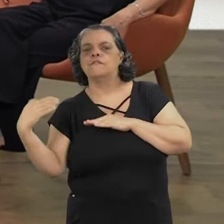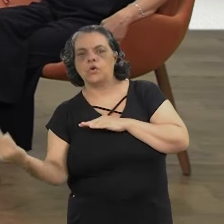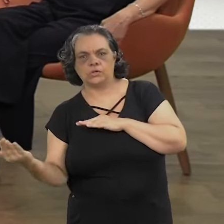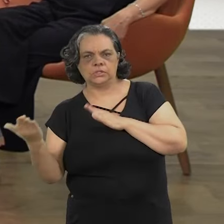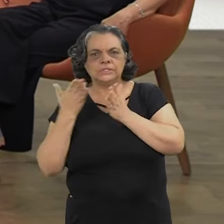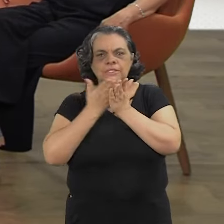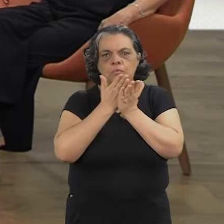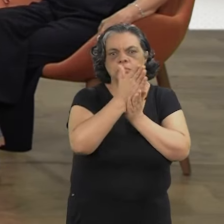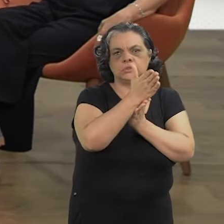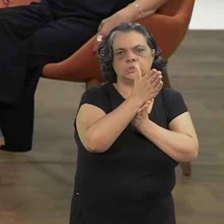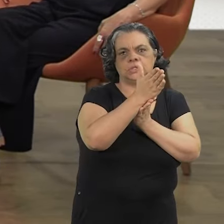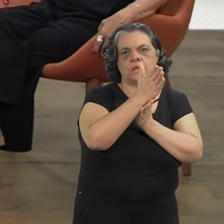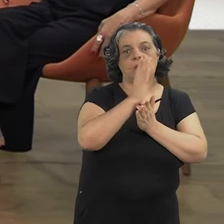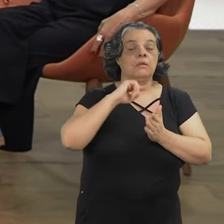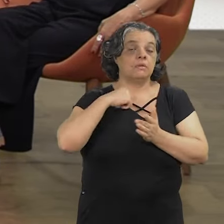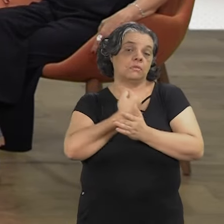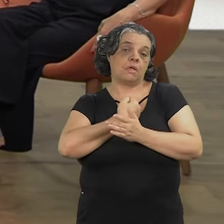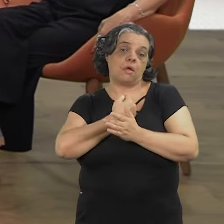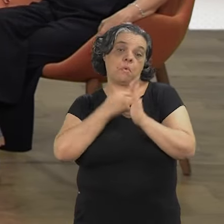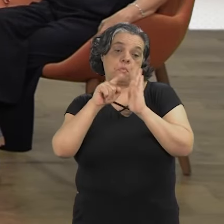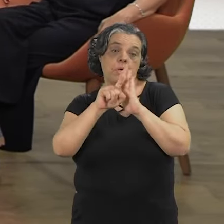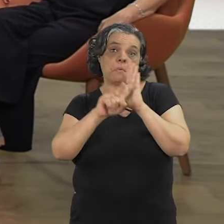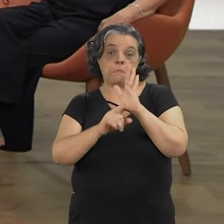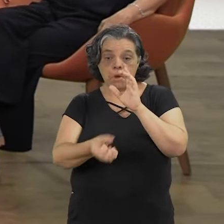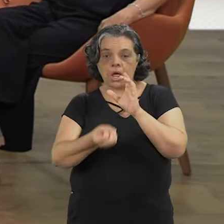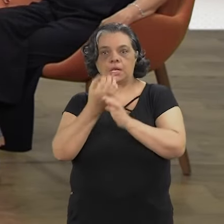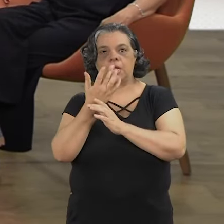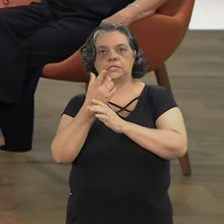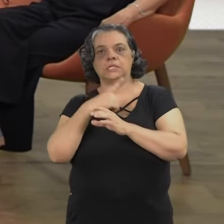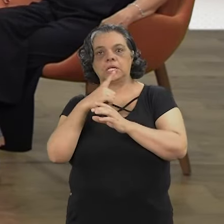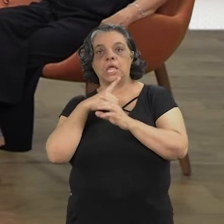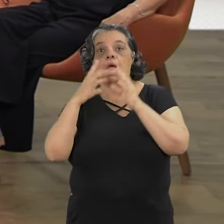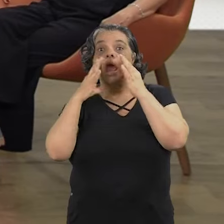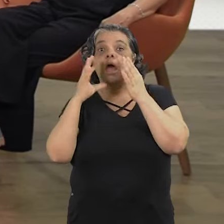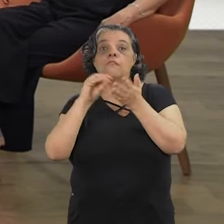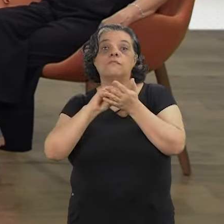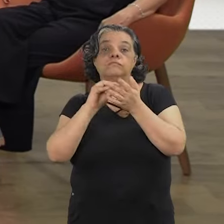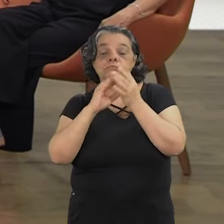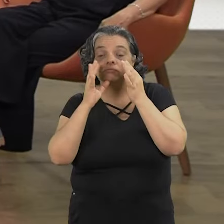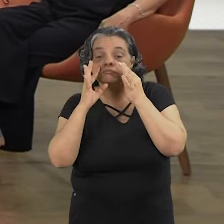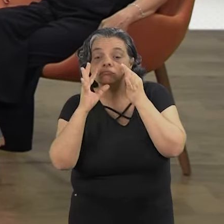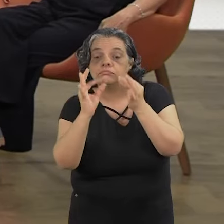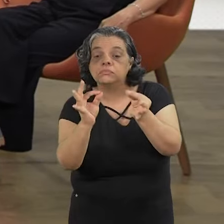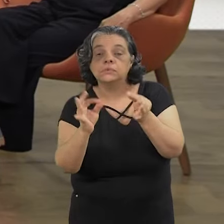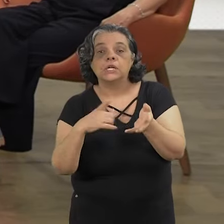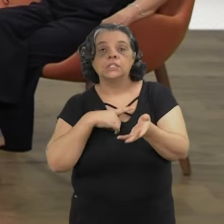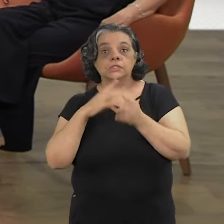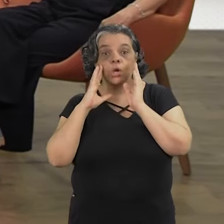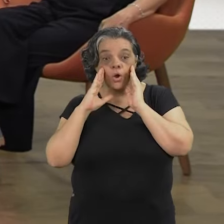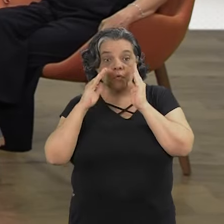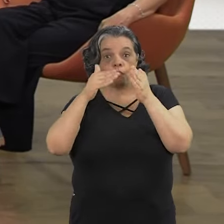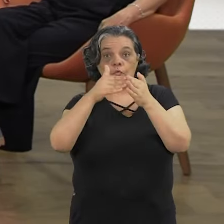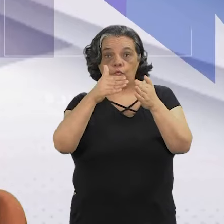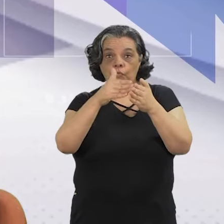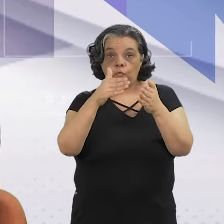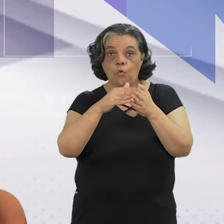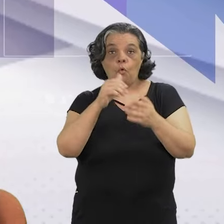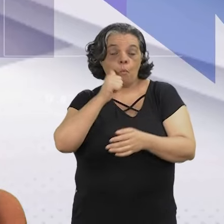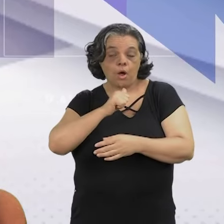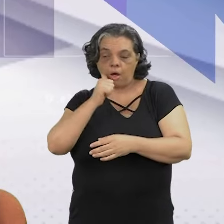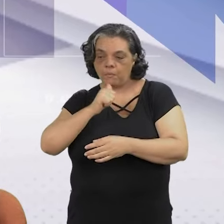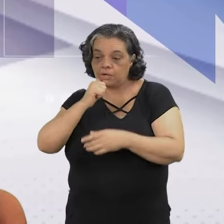rotina da gente e aí a pauta que aparece também é a pauta do assistencialismo né automaticamente se eu vou noticiar